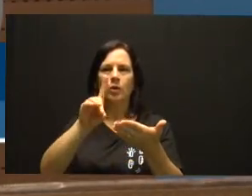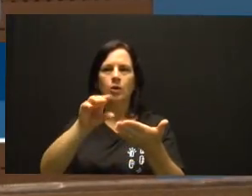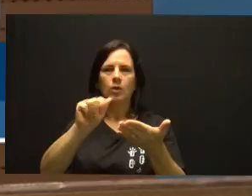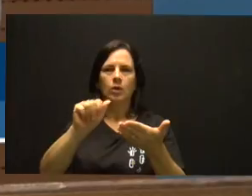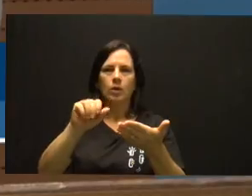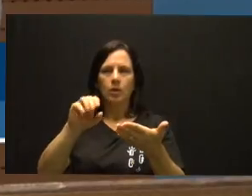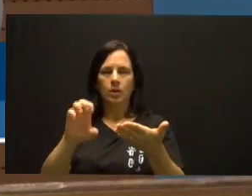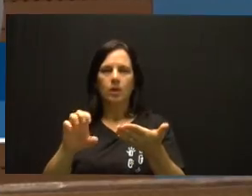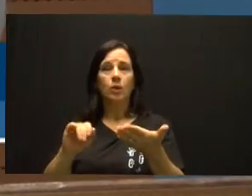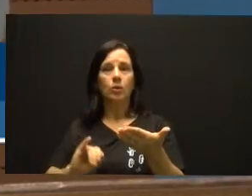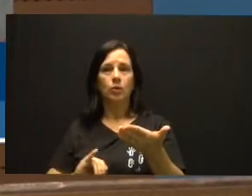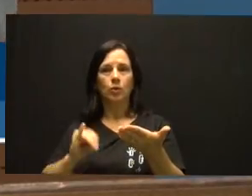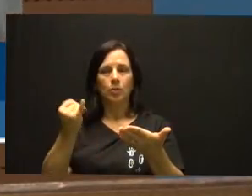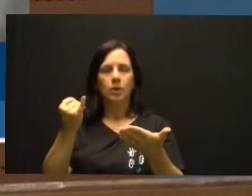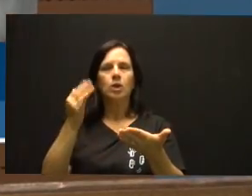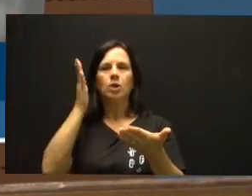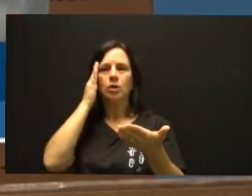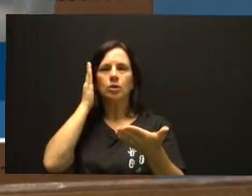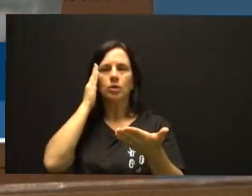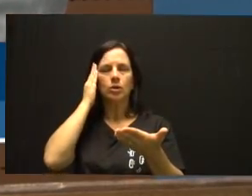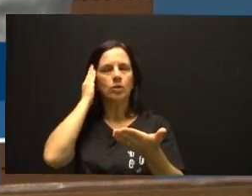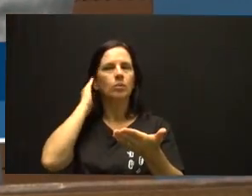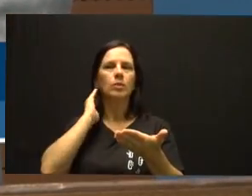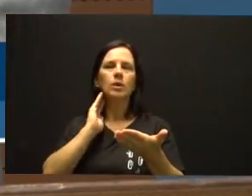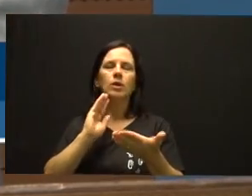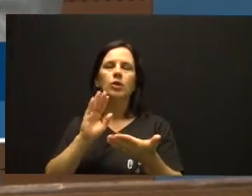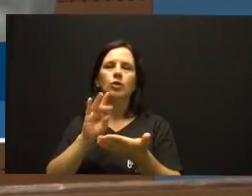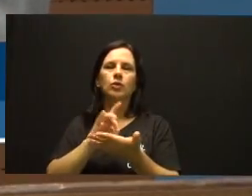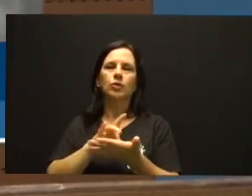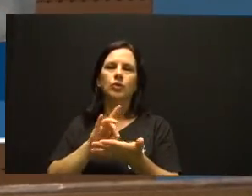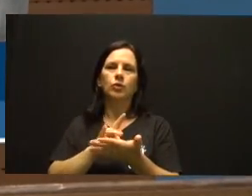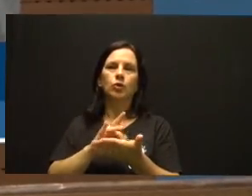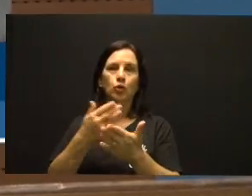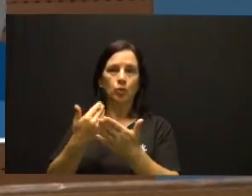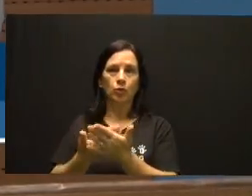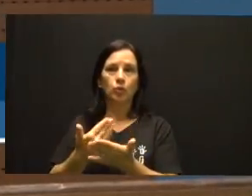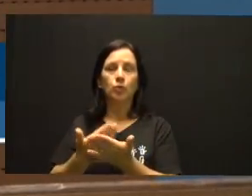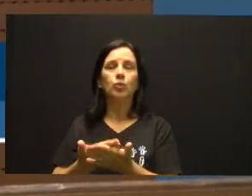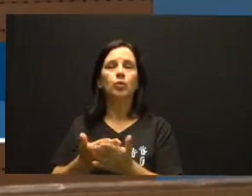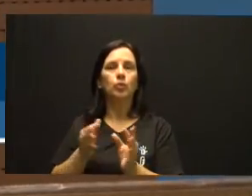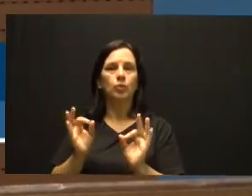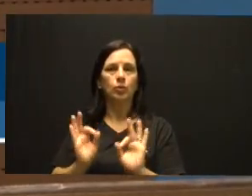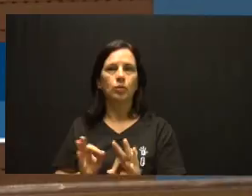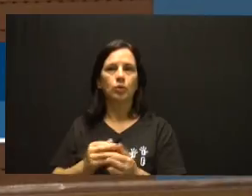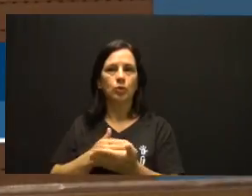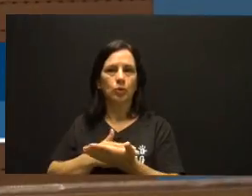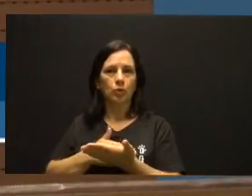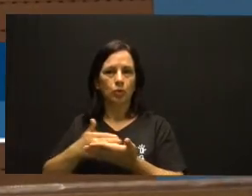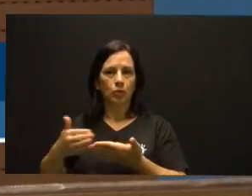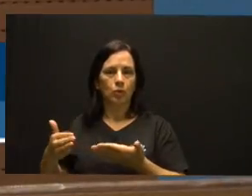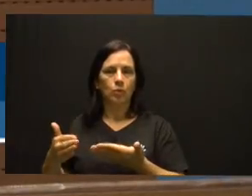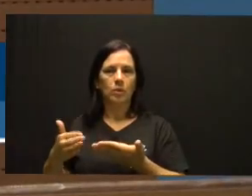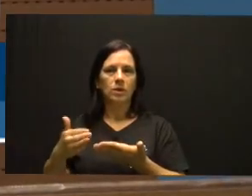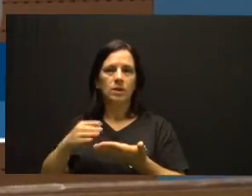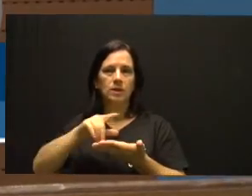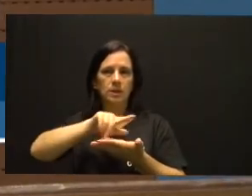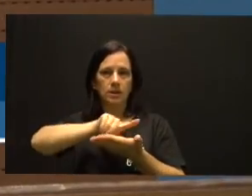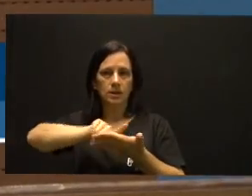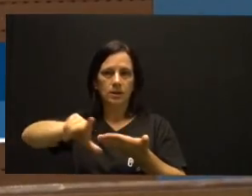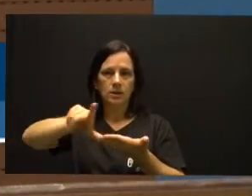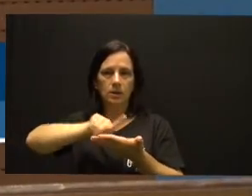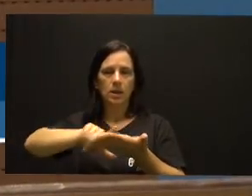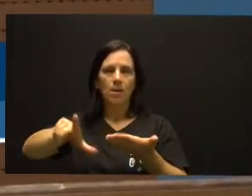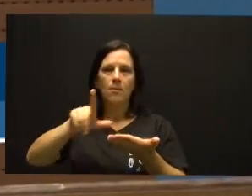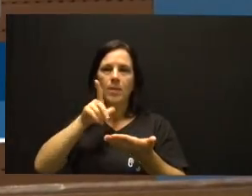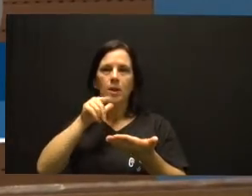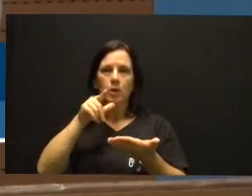gente ter essa oportunidade, para a gente saber lá se realmente esse estudo foi feito e por onde começará essas dragagens do rio. Como colocou